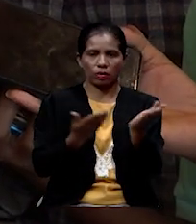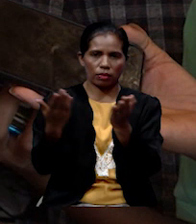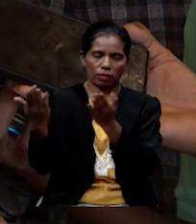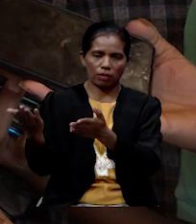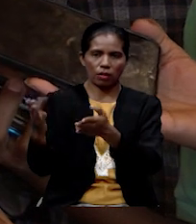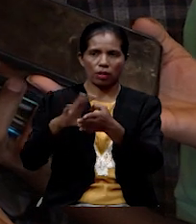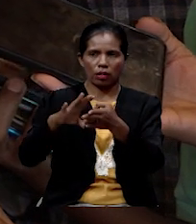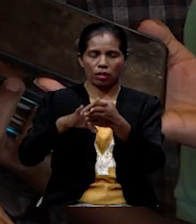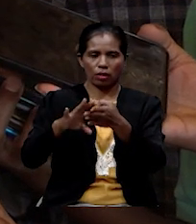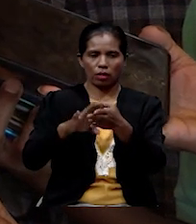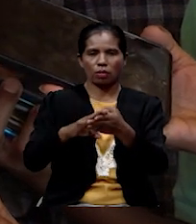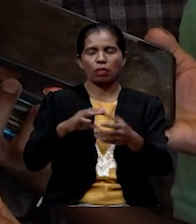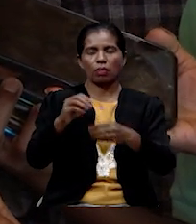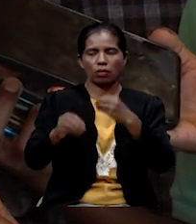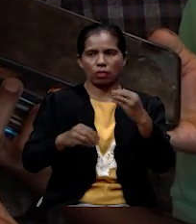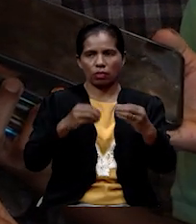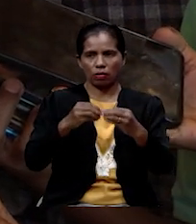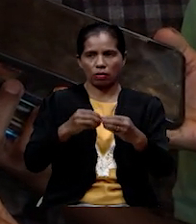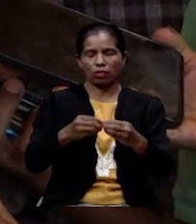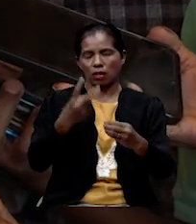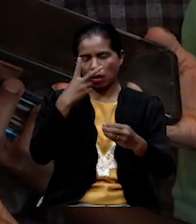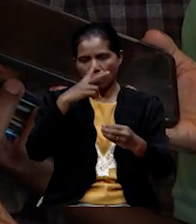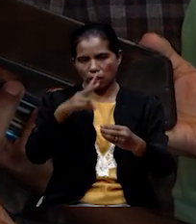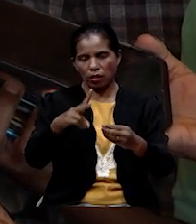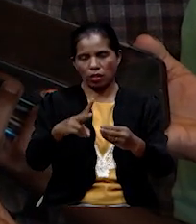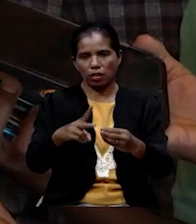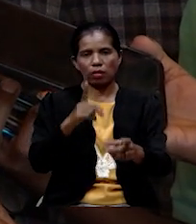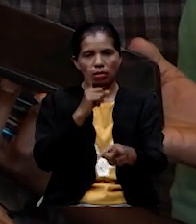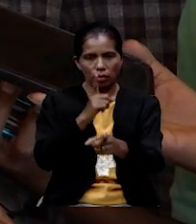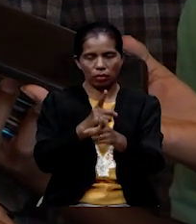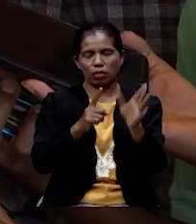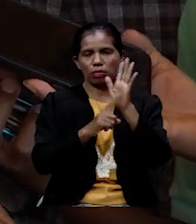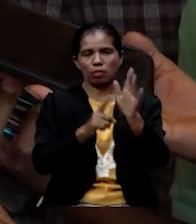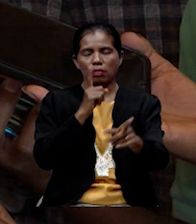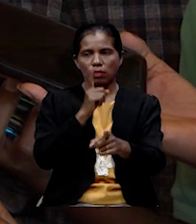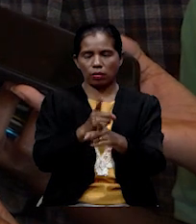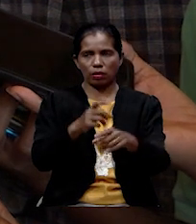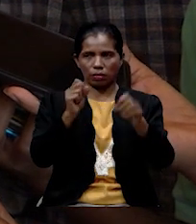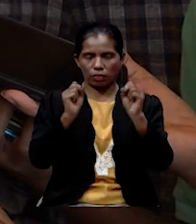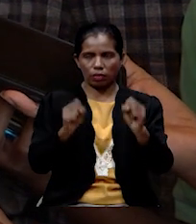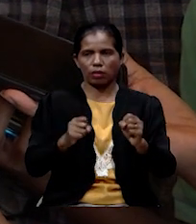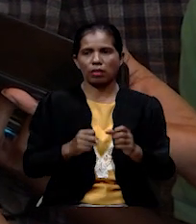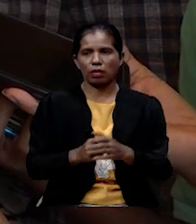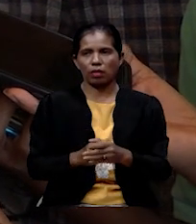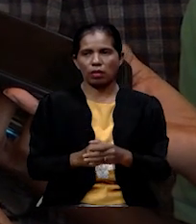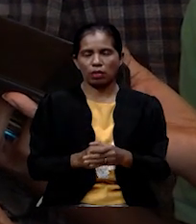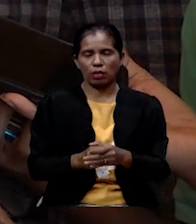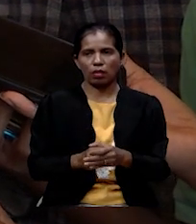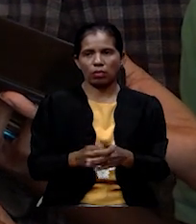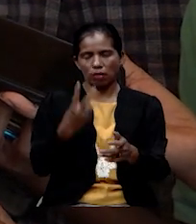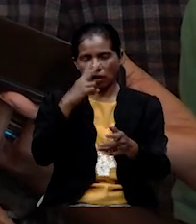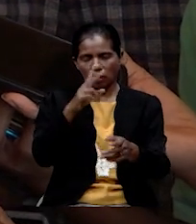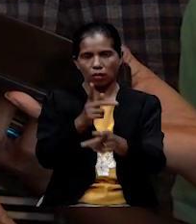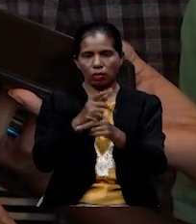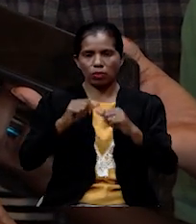pedido ba relaciona ho justificação ne be forti atu nun e bele justifica ho di